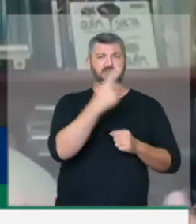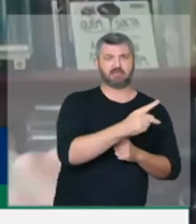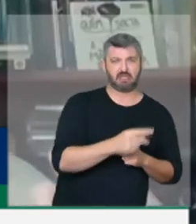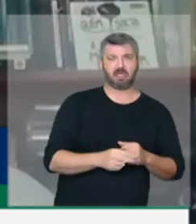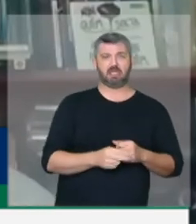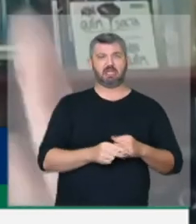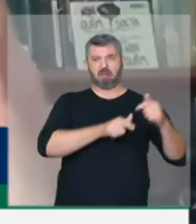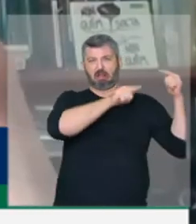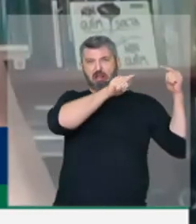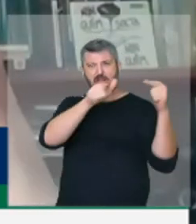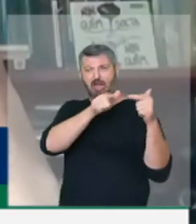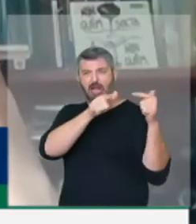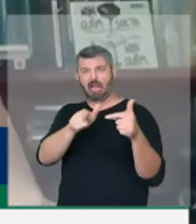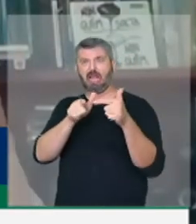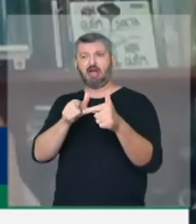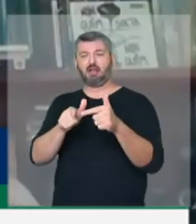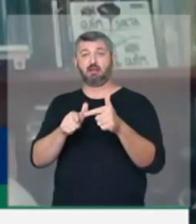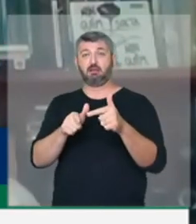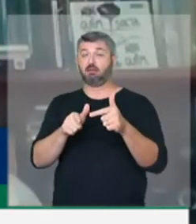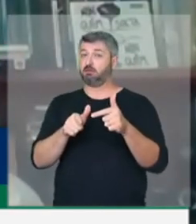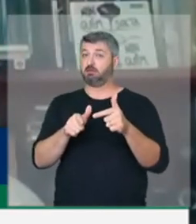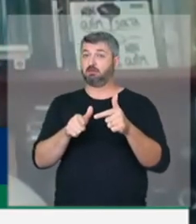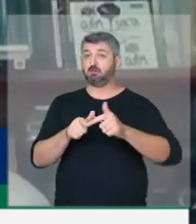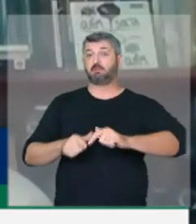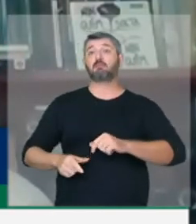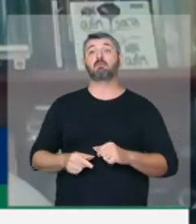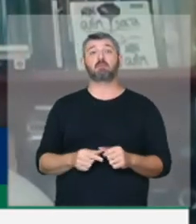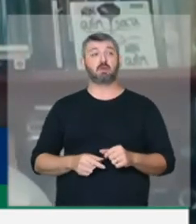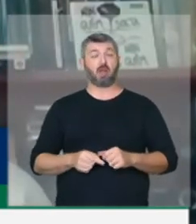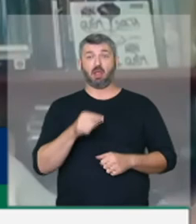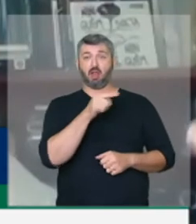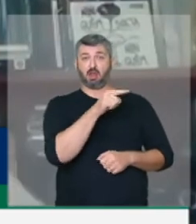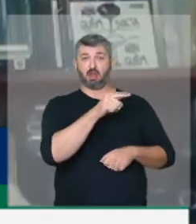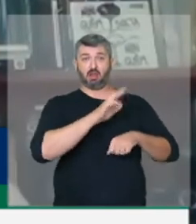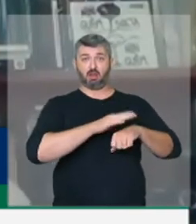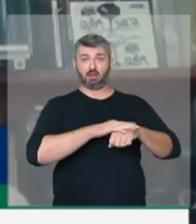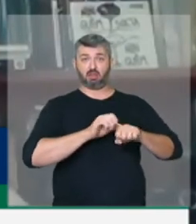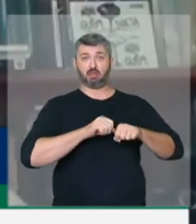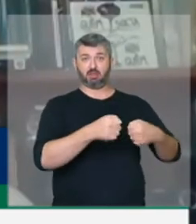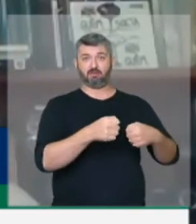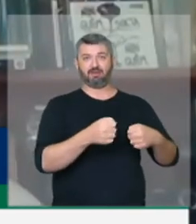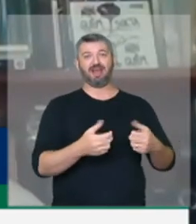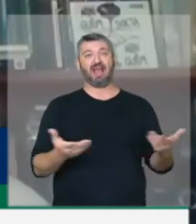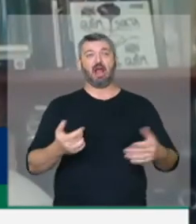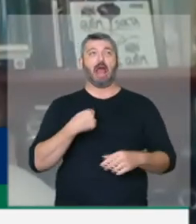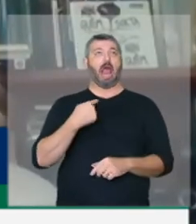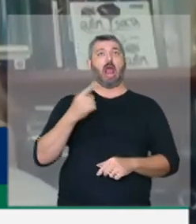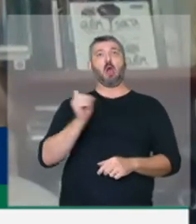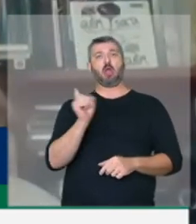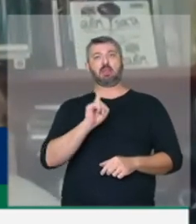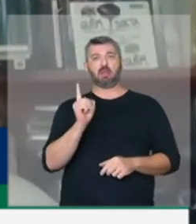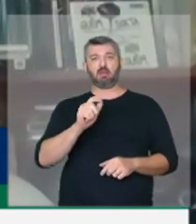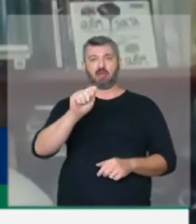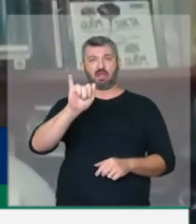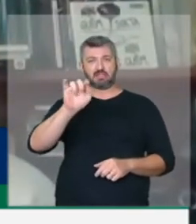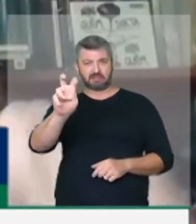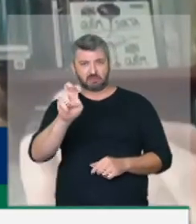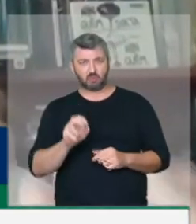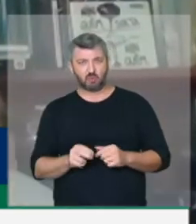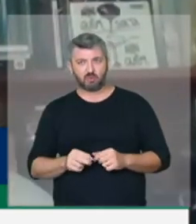seus ataques à lei. Ele defende e agora nega o AI-5,